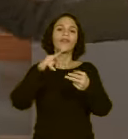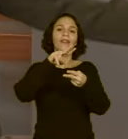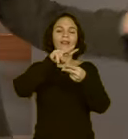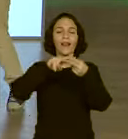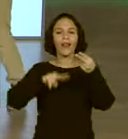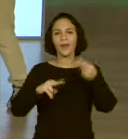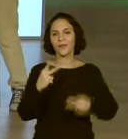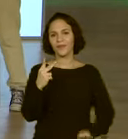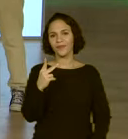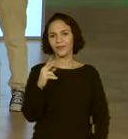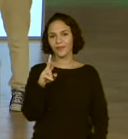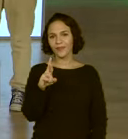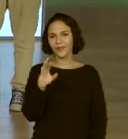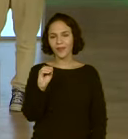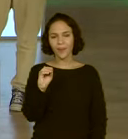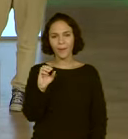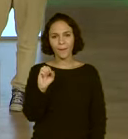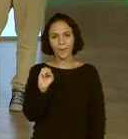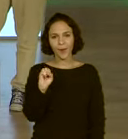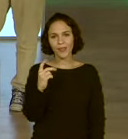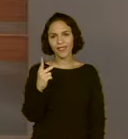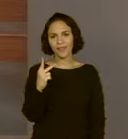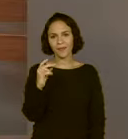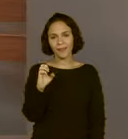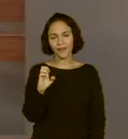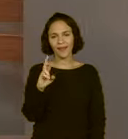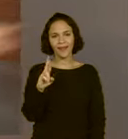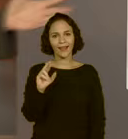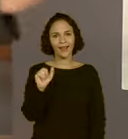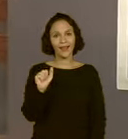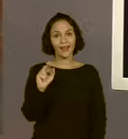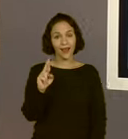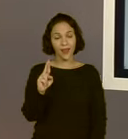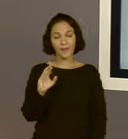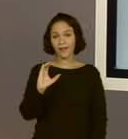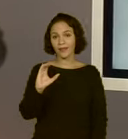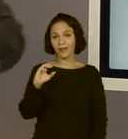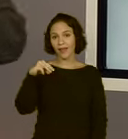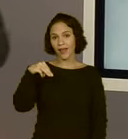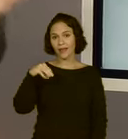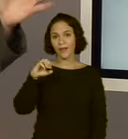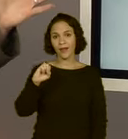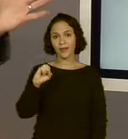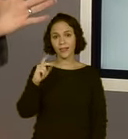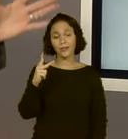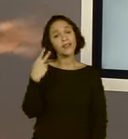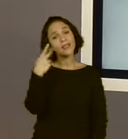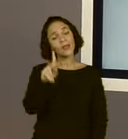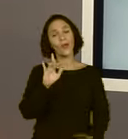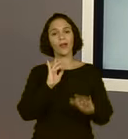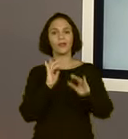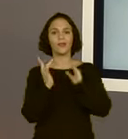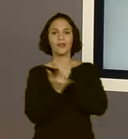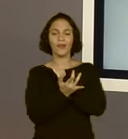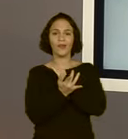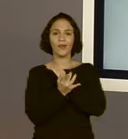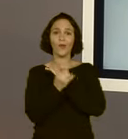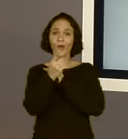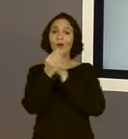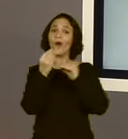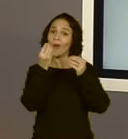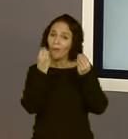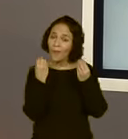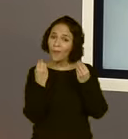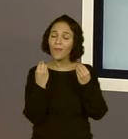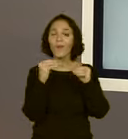hashtag ProsperarCMSP nas redes sociais nas suas redes sociais, para que a gente possa